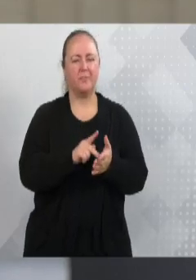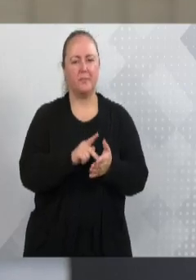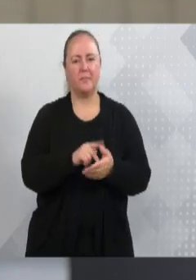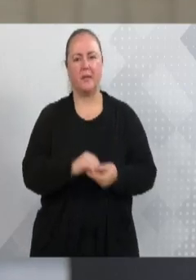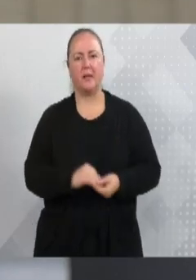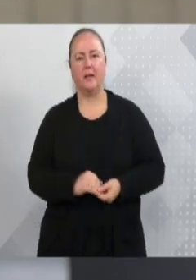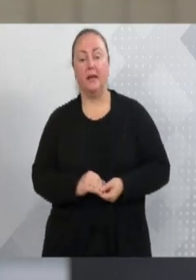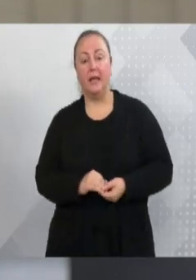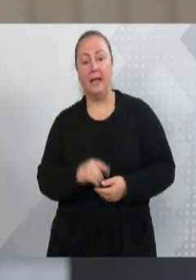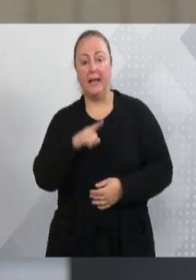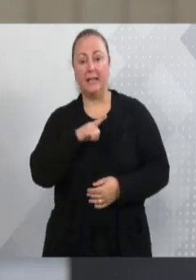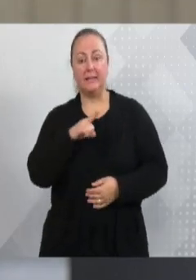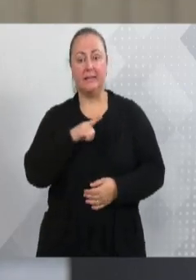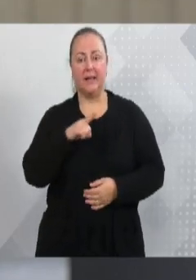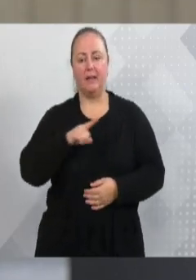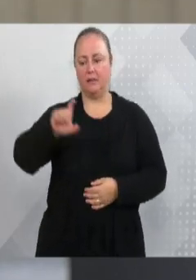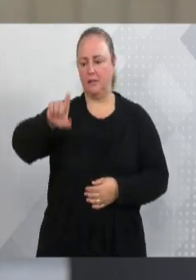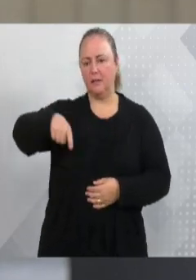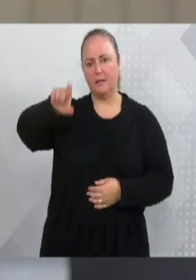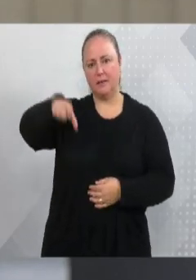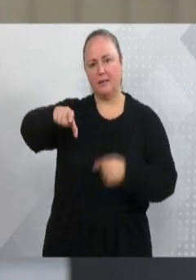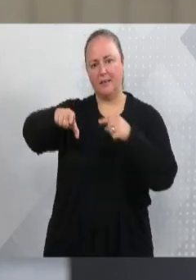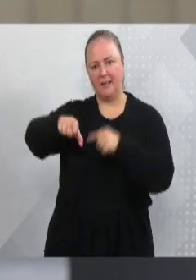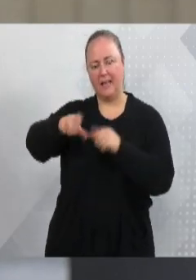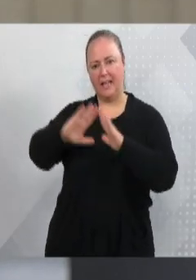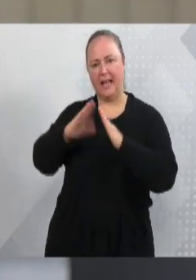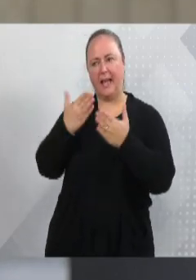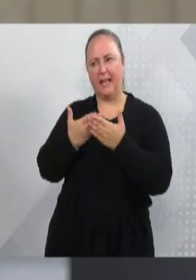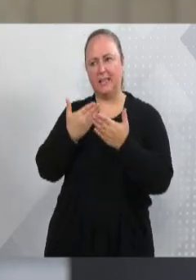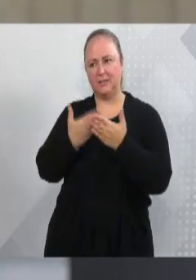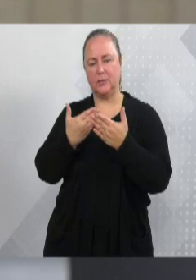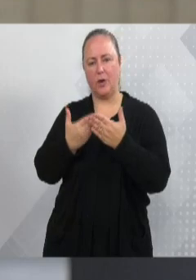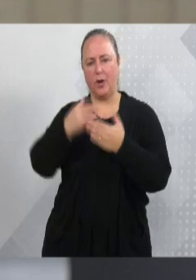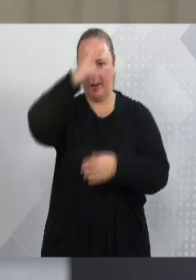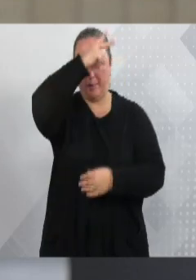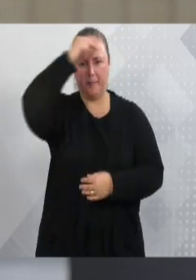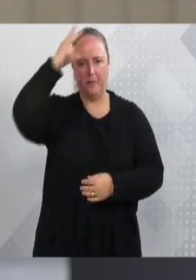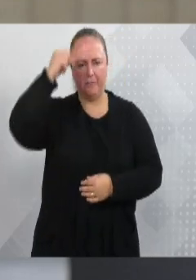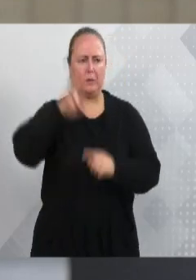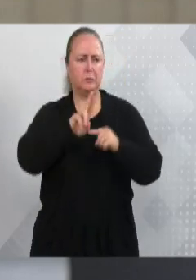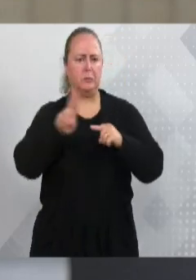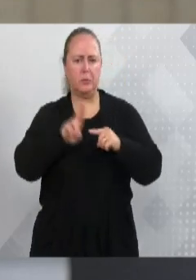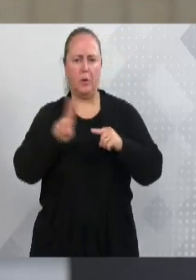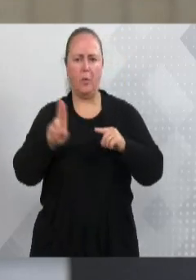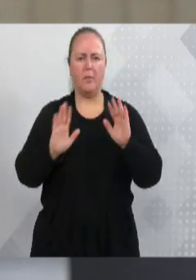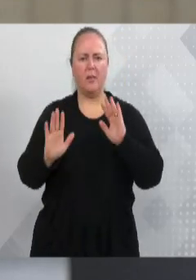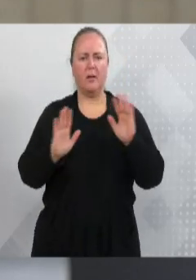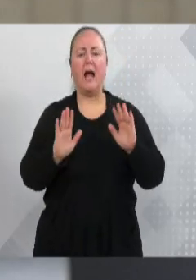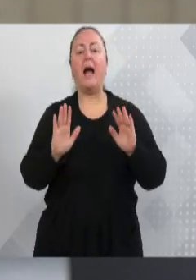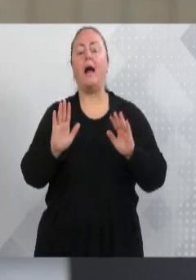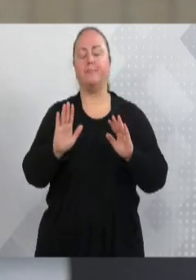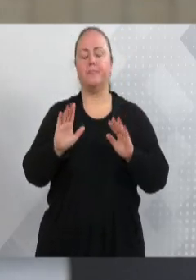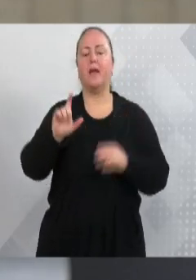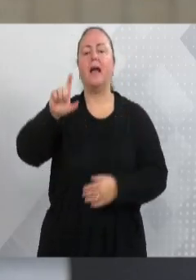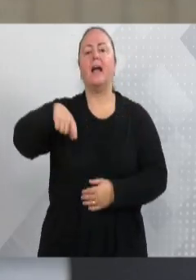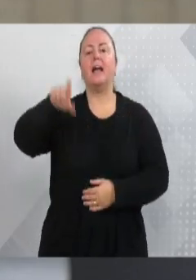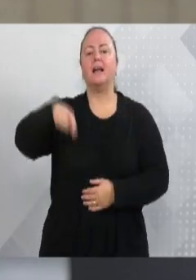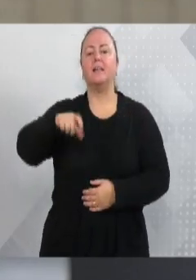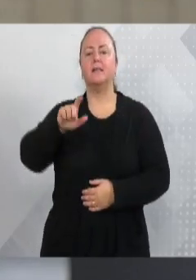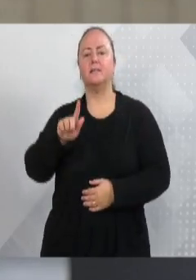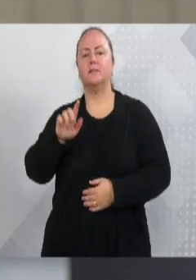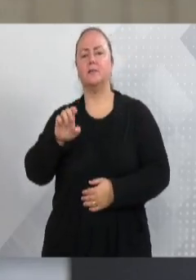ao cartão escola que se deu o nome que o prefeito queira dar como que é cartão gestão